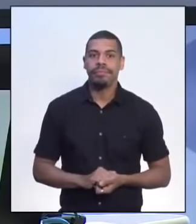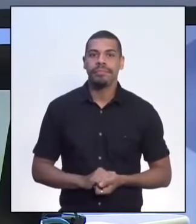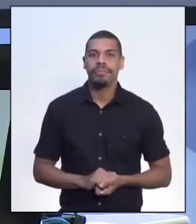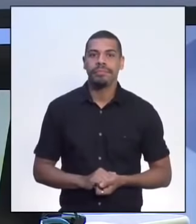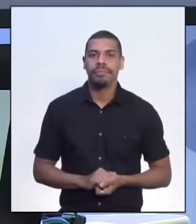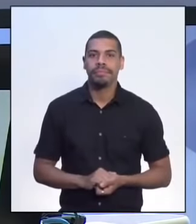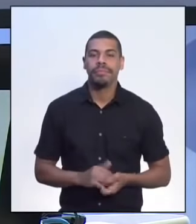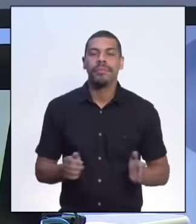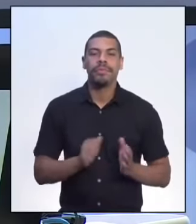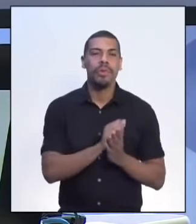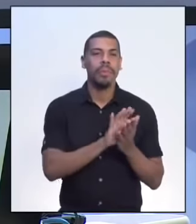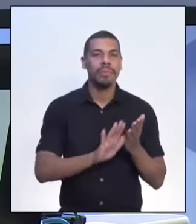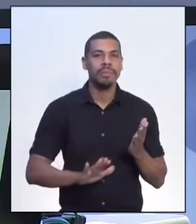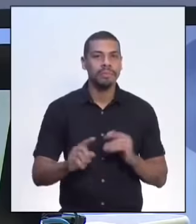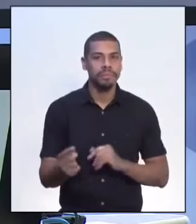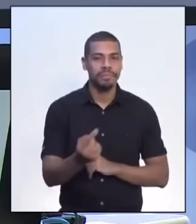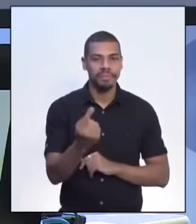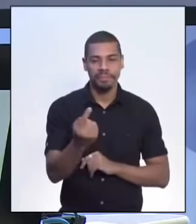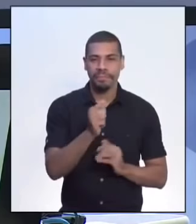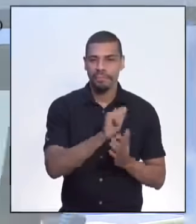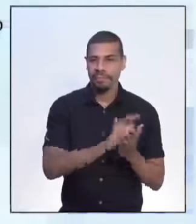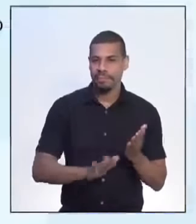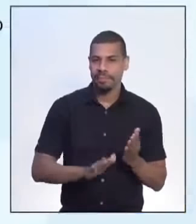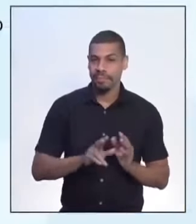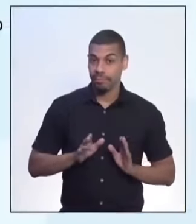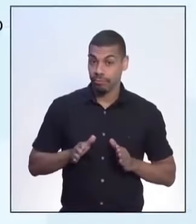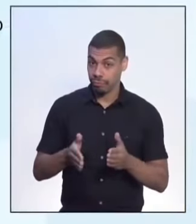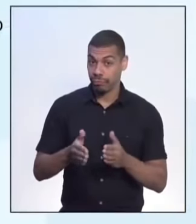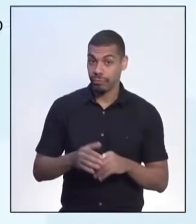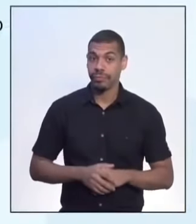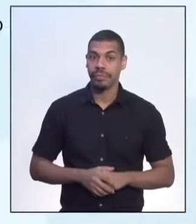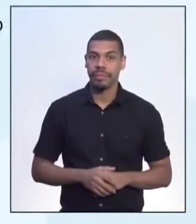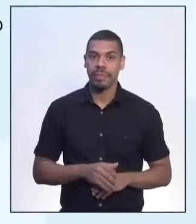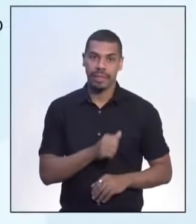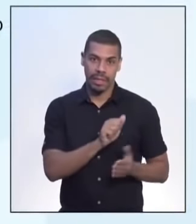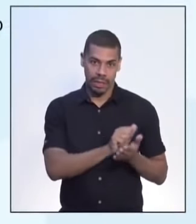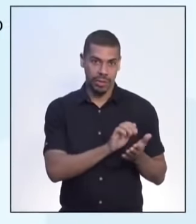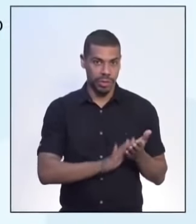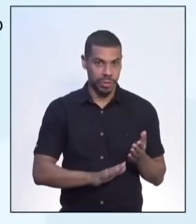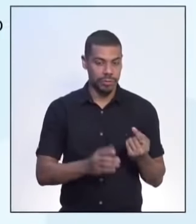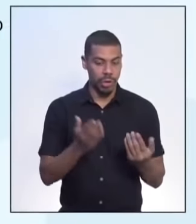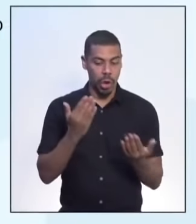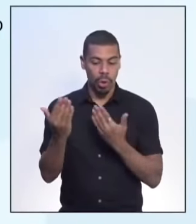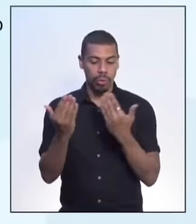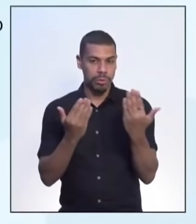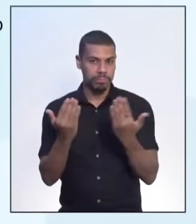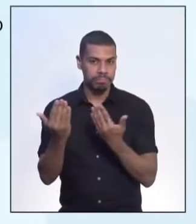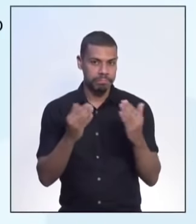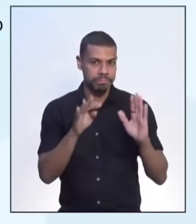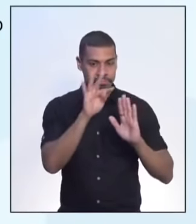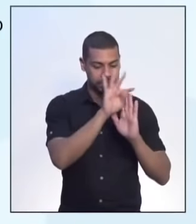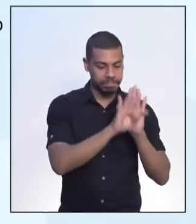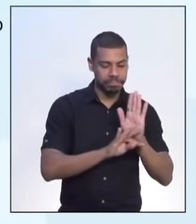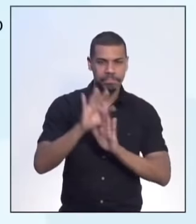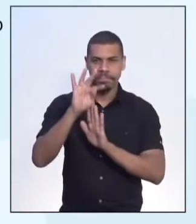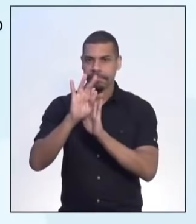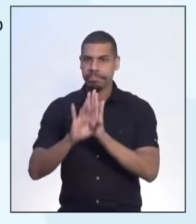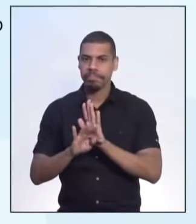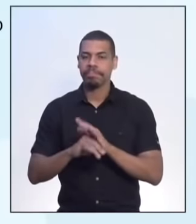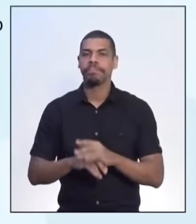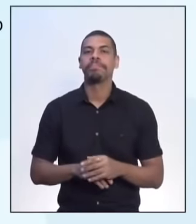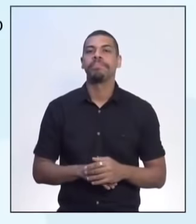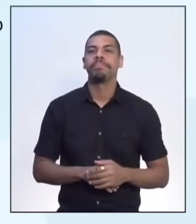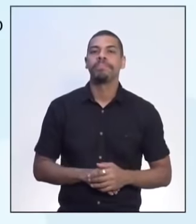mais uma atividade. Continuando ainda a atividade 1, porque a gente ainda está comparando aí os textos.